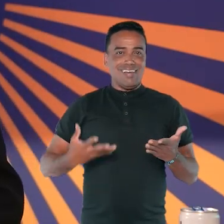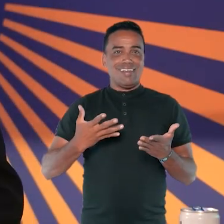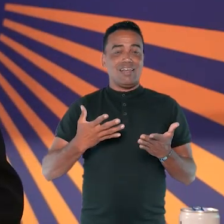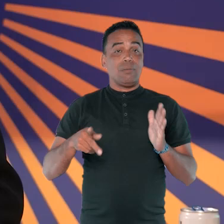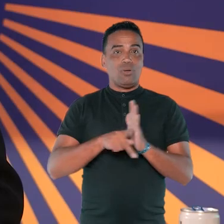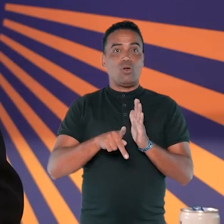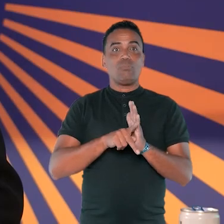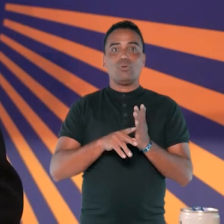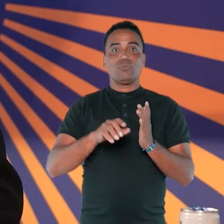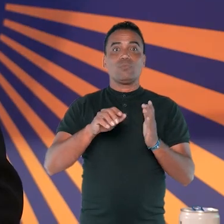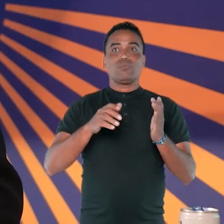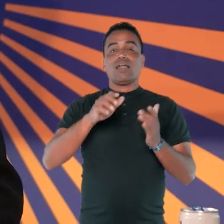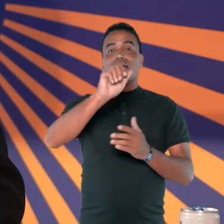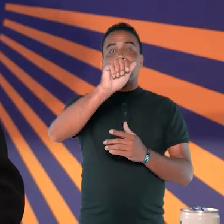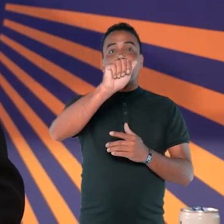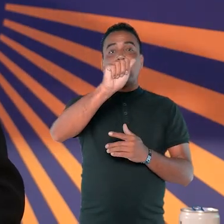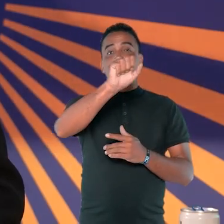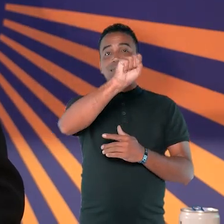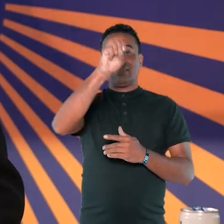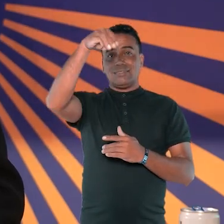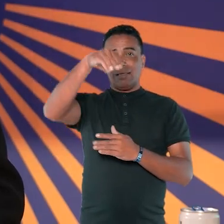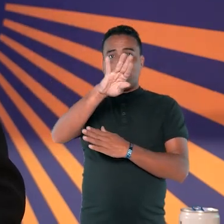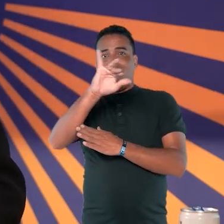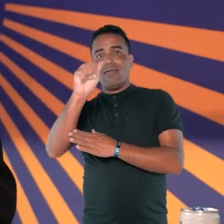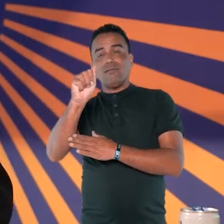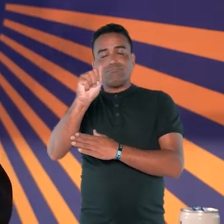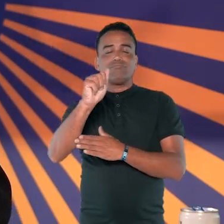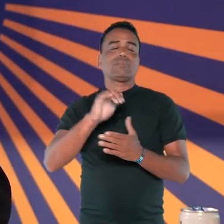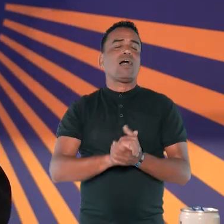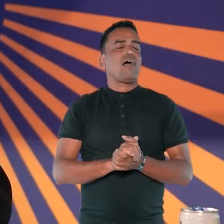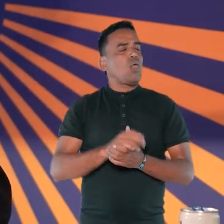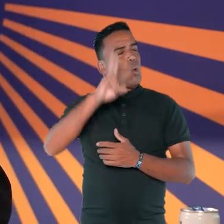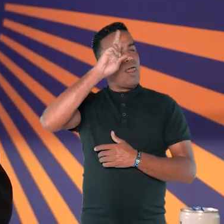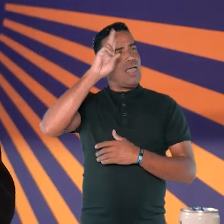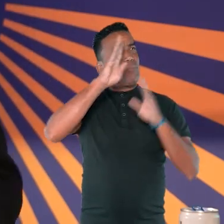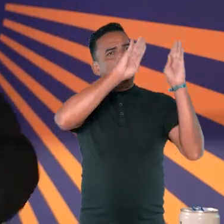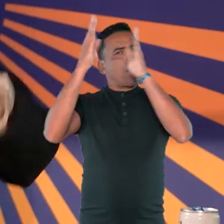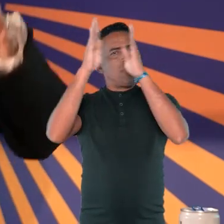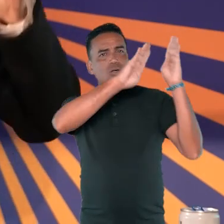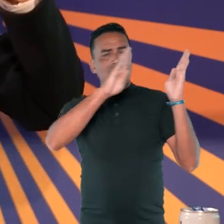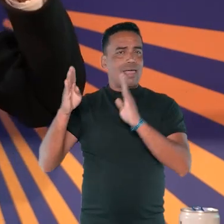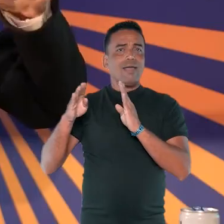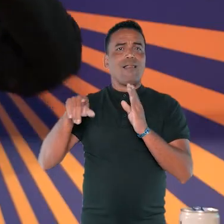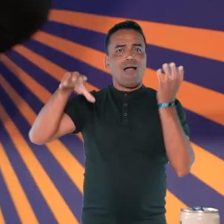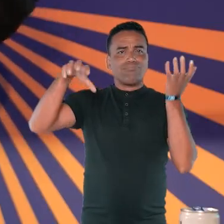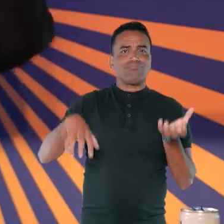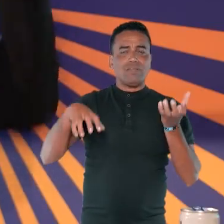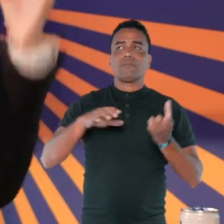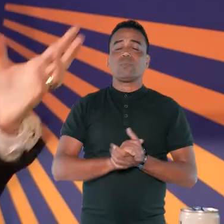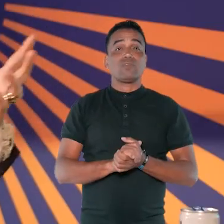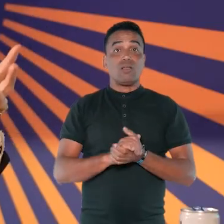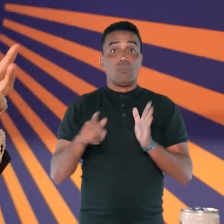Assembleia Constituinte, e eu me lembro de estar na biblioteca da Câmara, e se assentou, então, um indígena